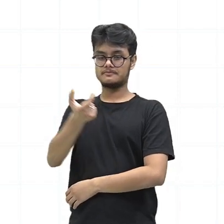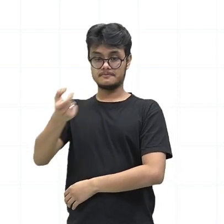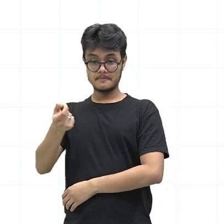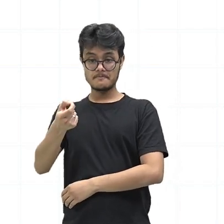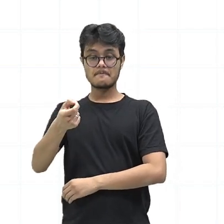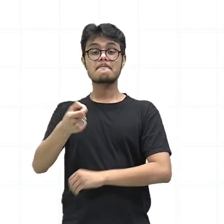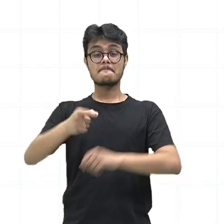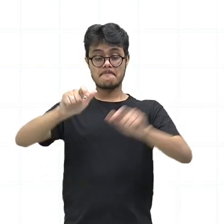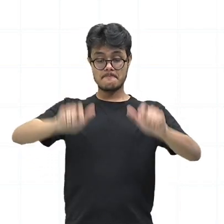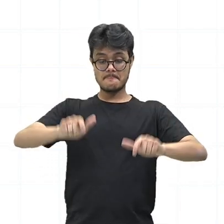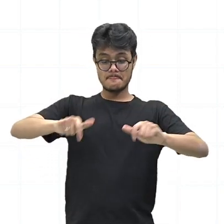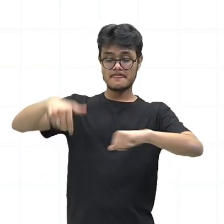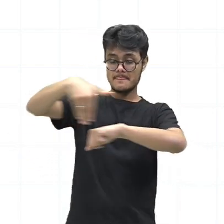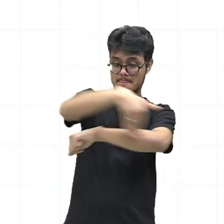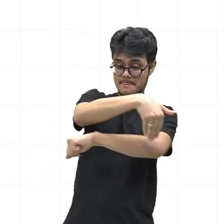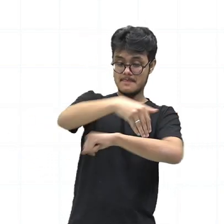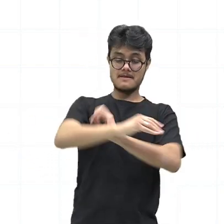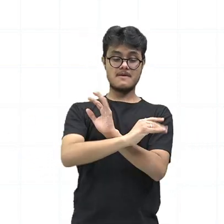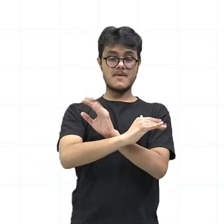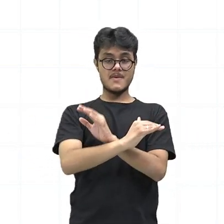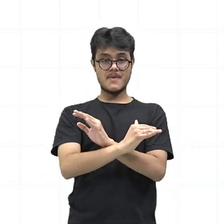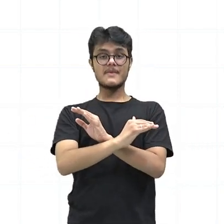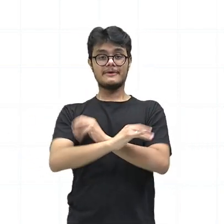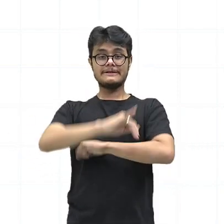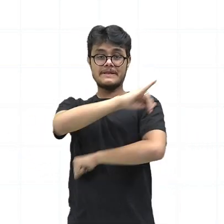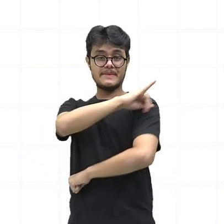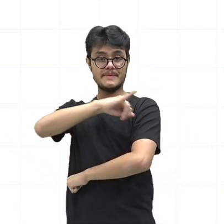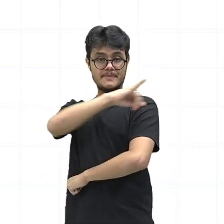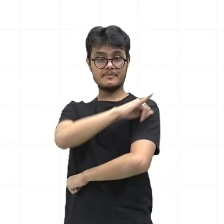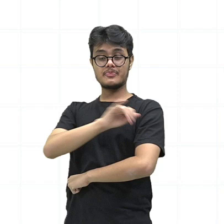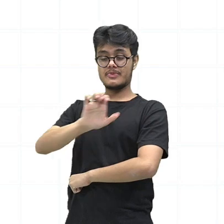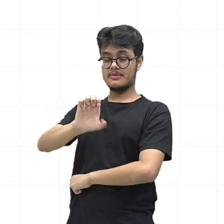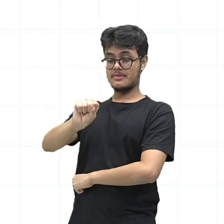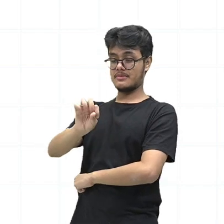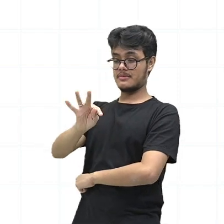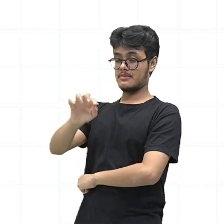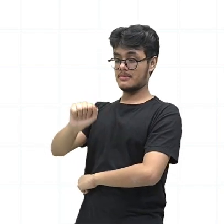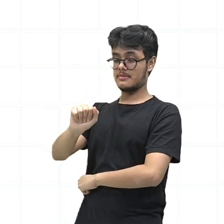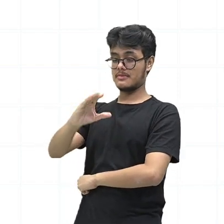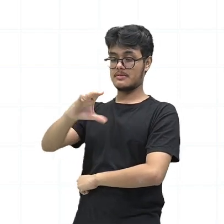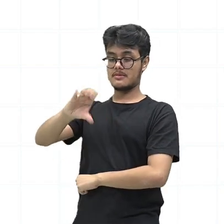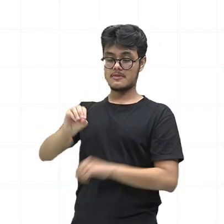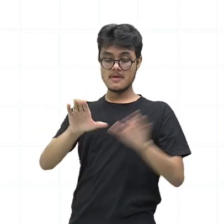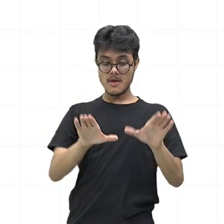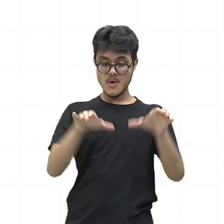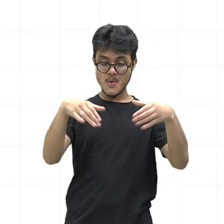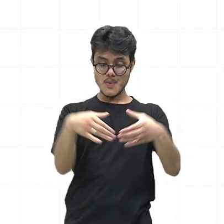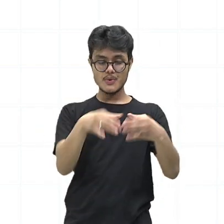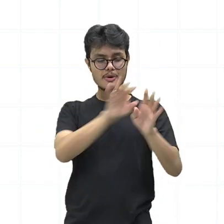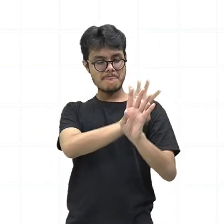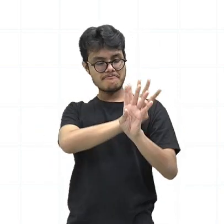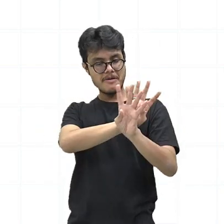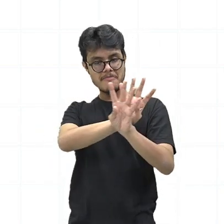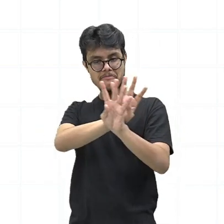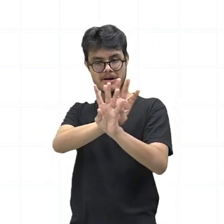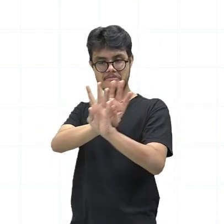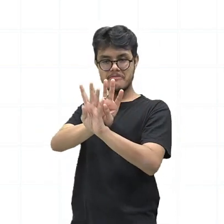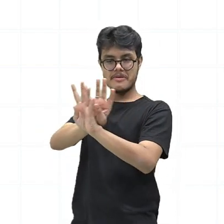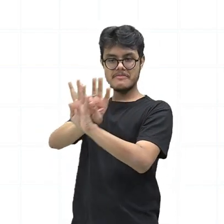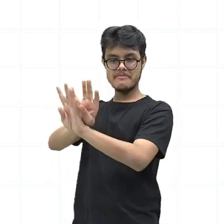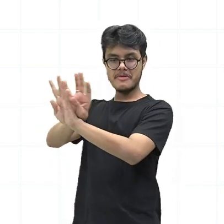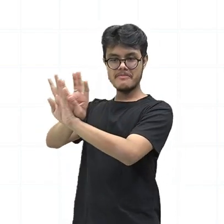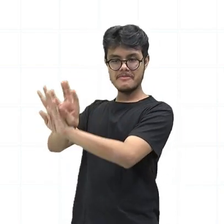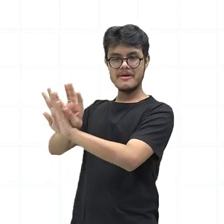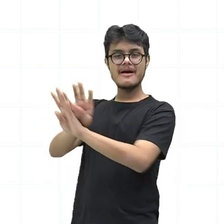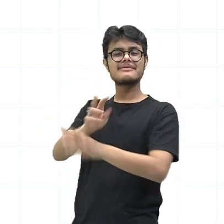do bairro carioca Estácio se reuniram e criaram um bloco carnavalesco para que pudessem